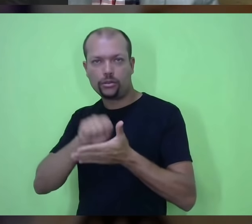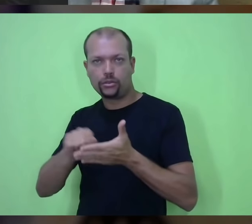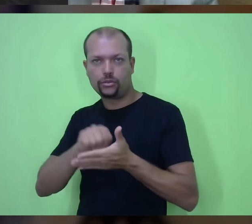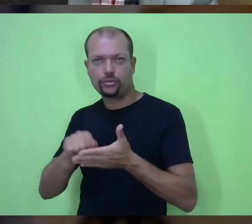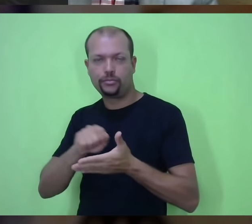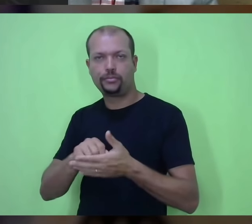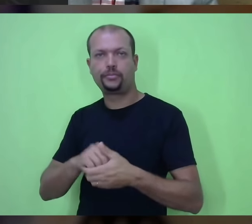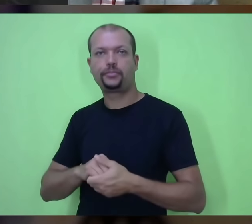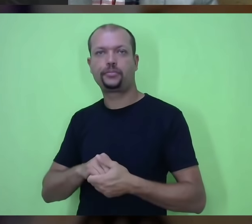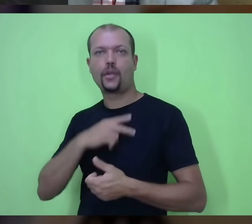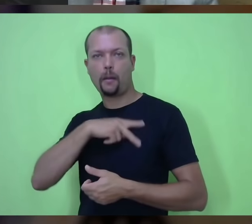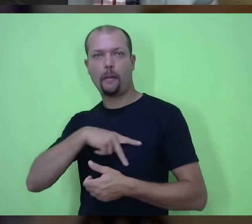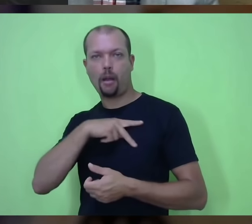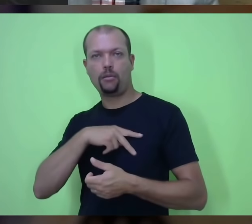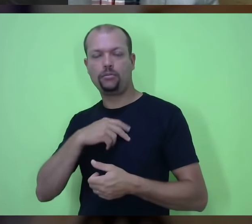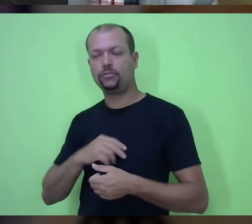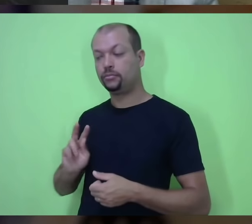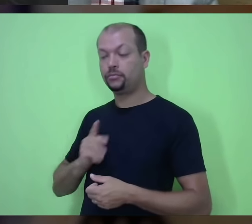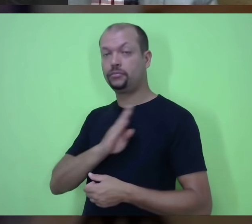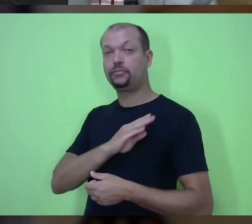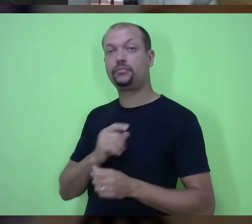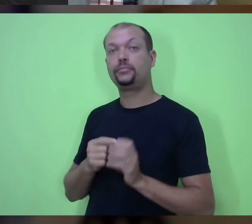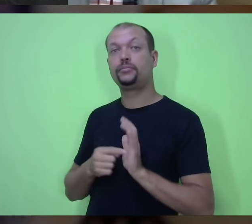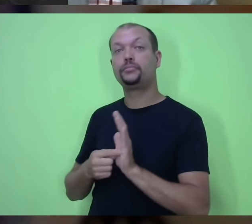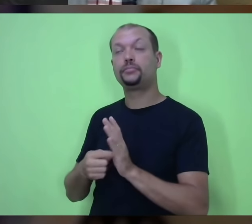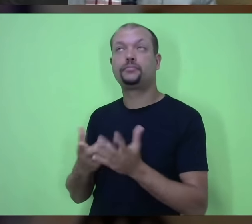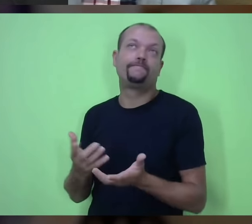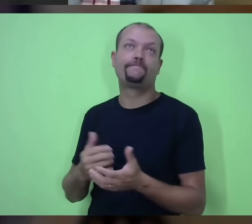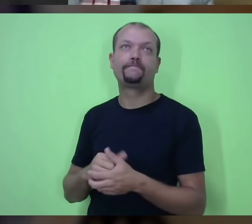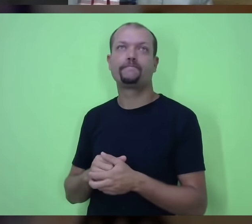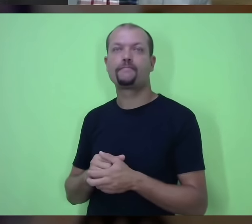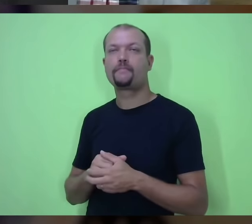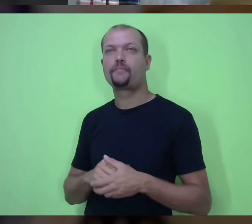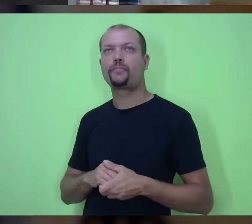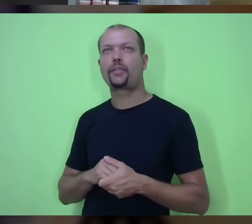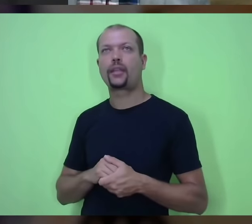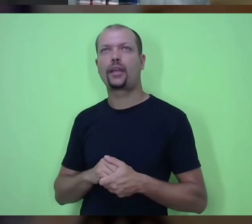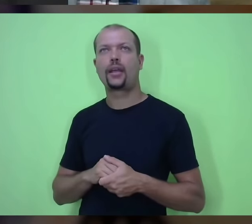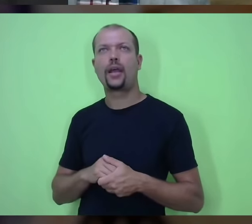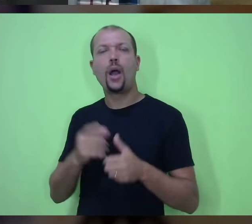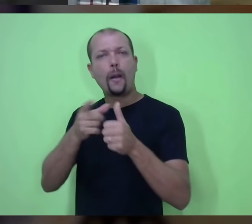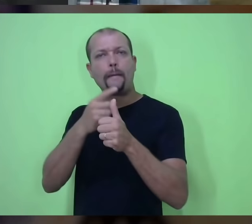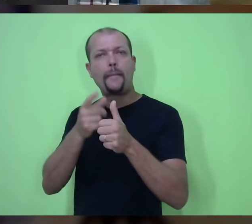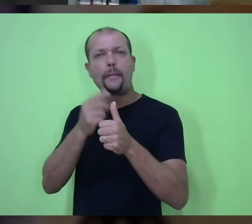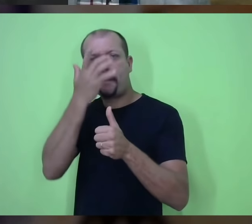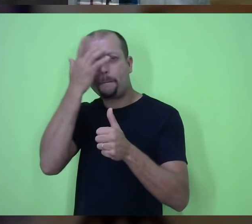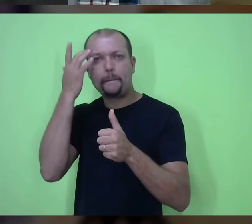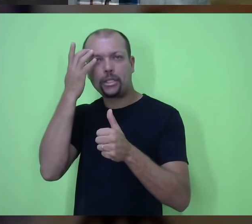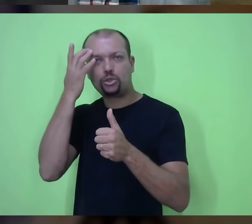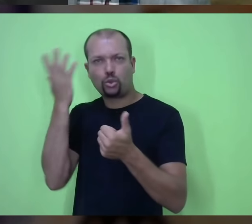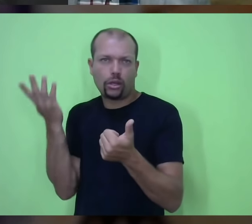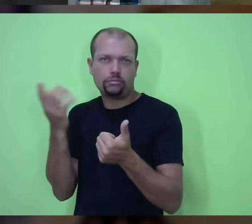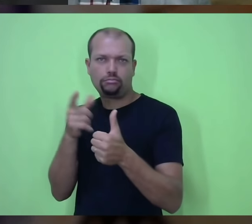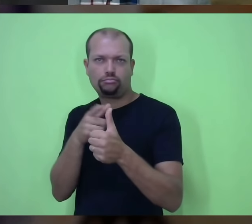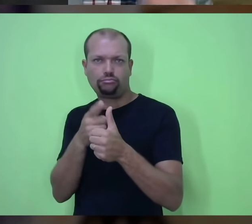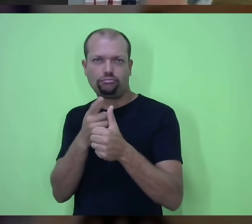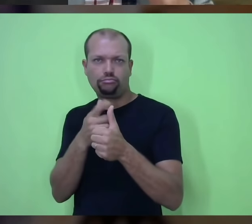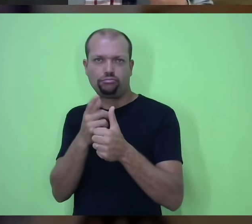pelo autor. O livro de Hebreus, ele acontece antes. E a primeira personagem, vamos dizer assim, o